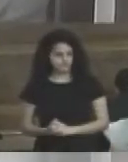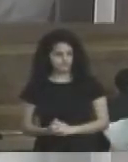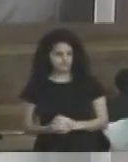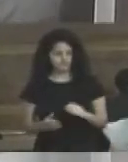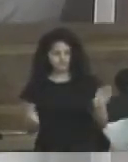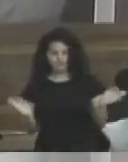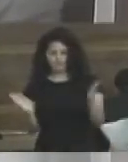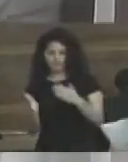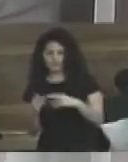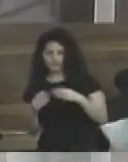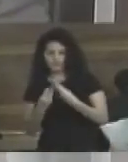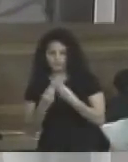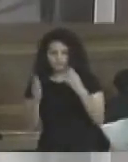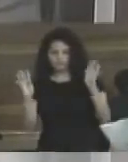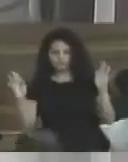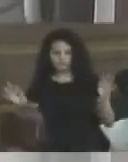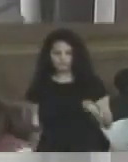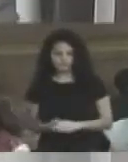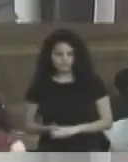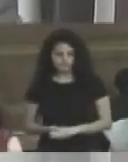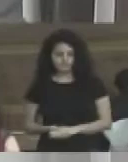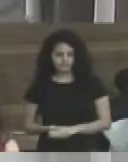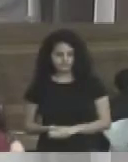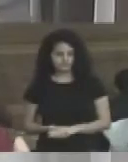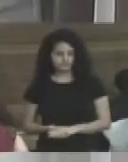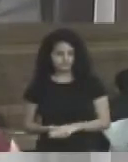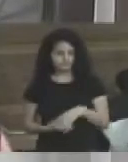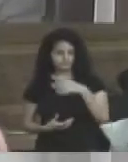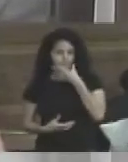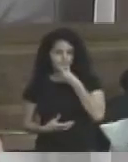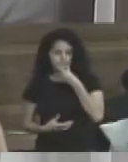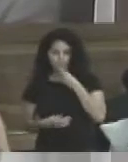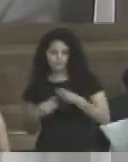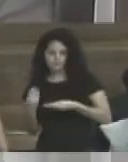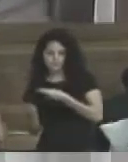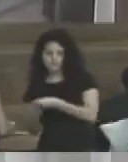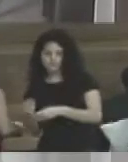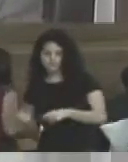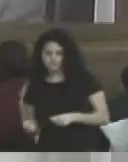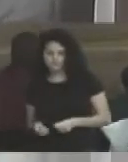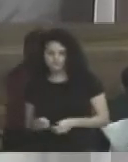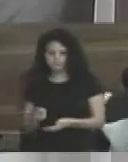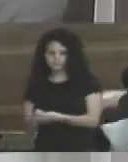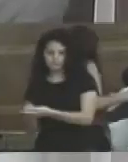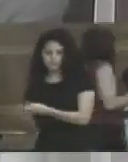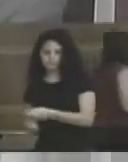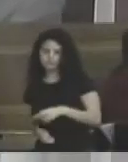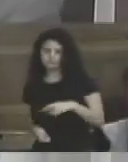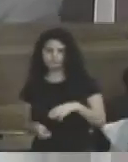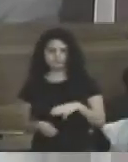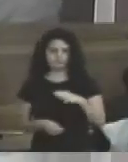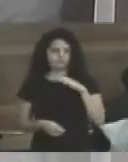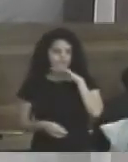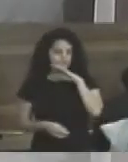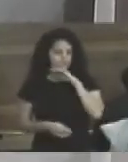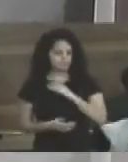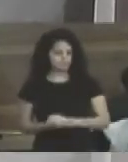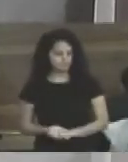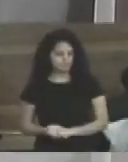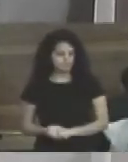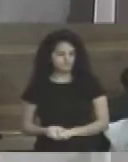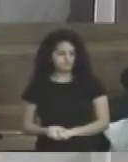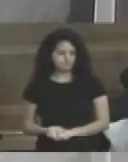Brasféus. Está aqui, ó, um safado que fica lá vendendo pó para funcionário, para empregado também, só pode ser. Ele é lá da Lambicada, foi pego com